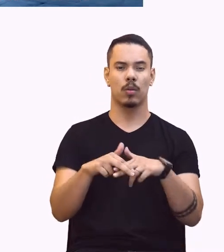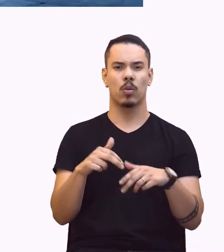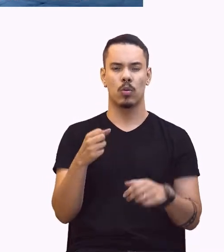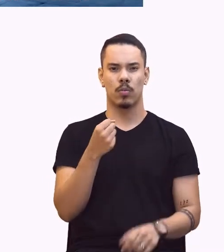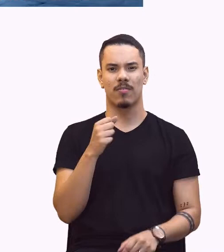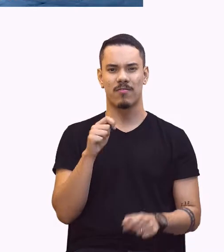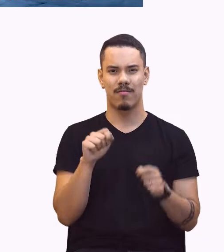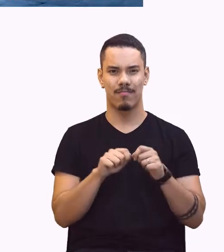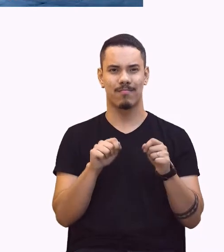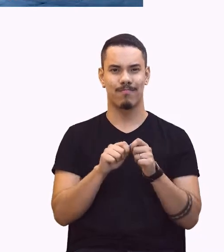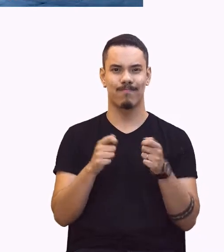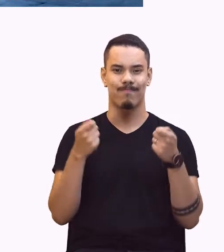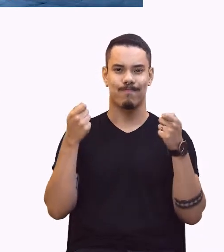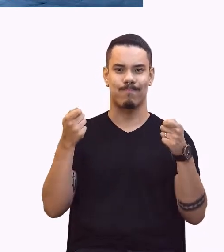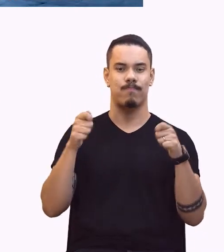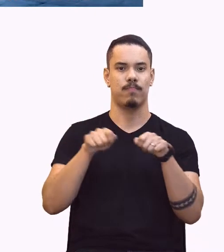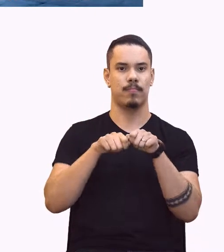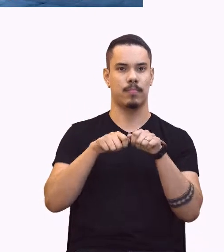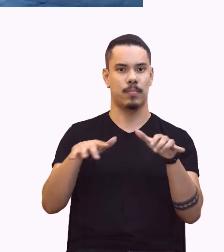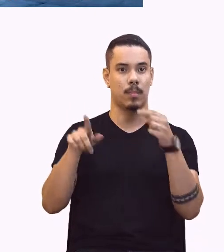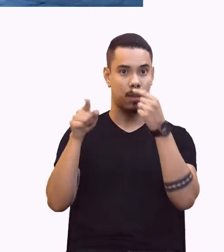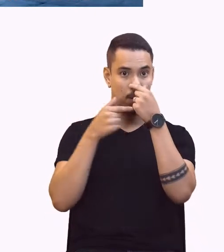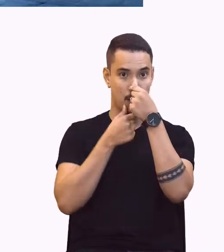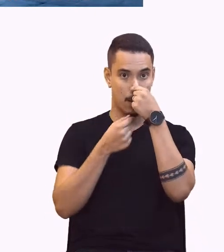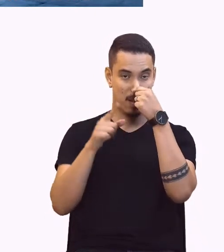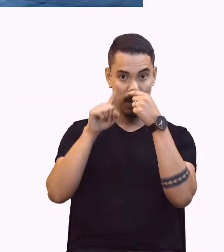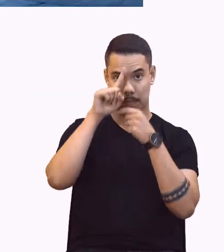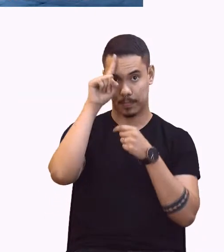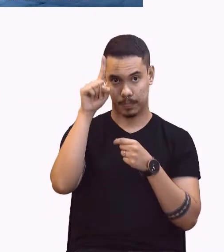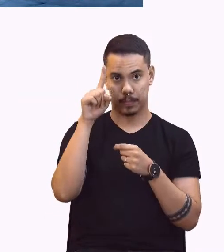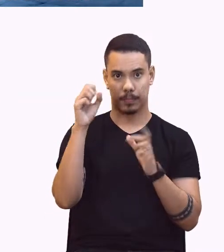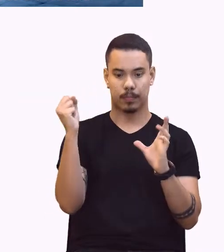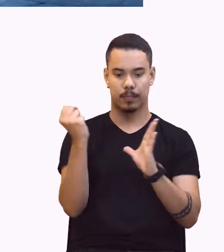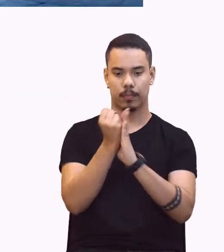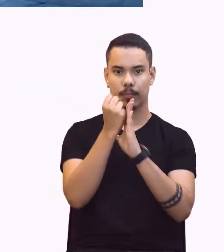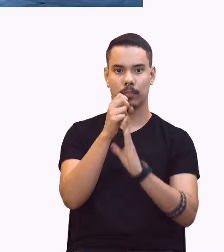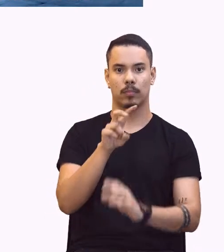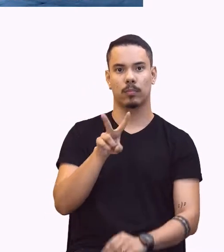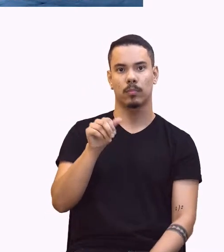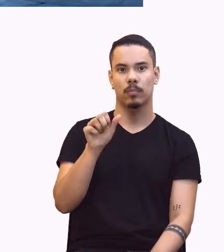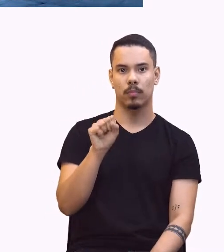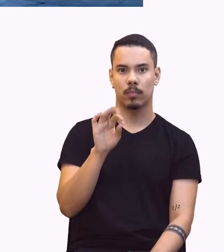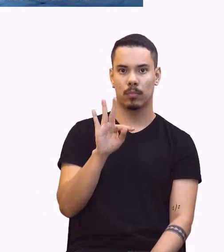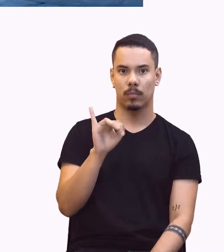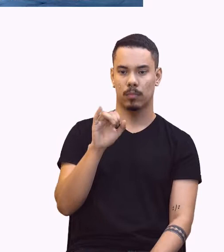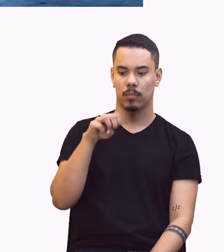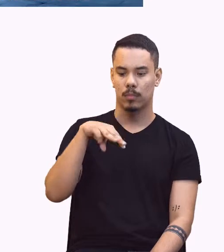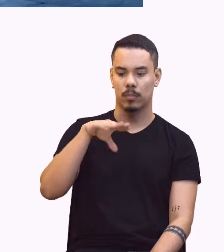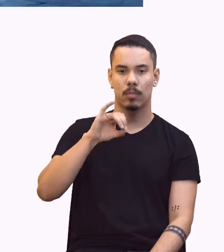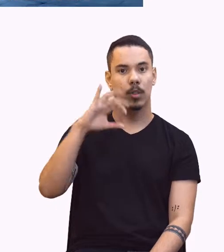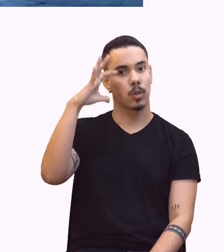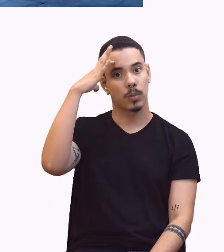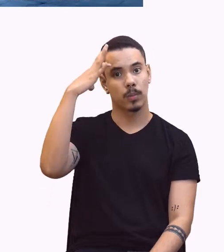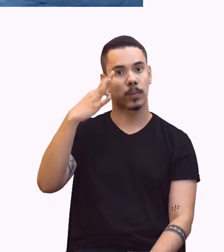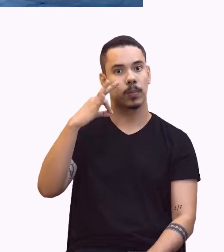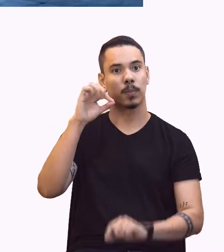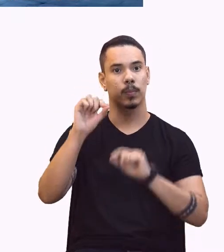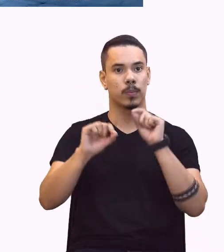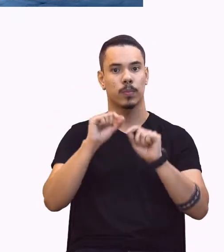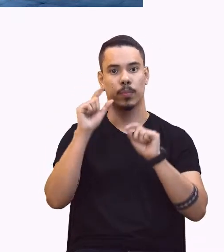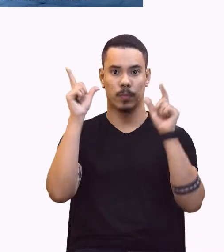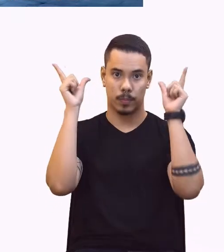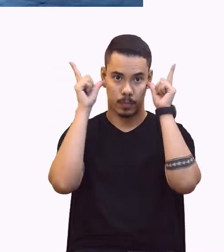campanhas, Alexandre Magno criou um império vastíssimo que compreendia a